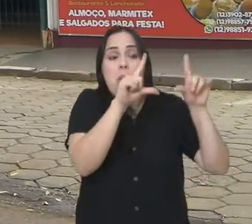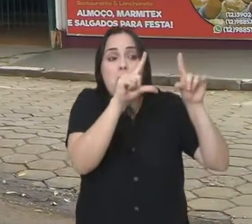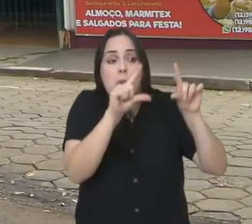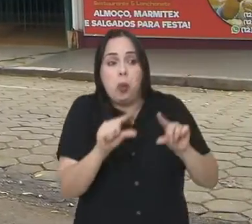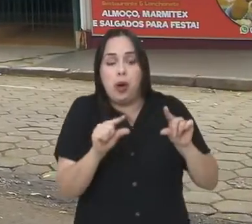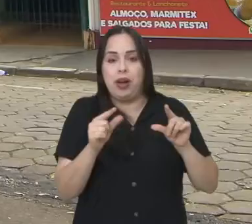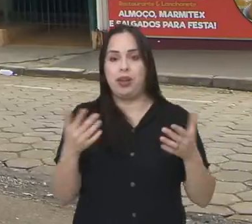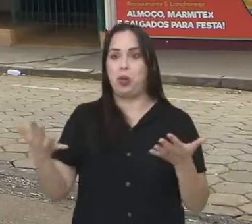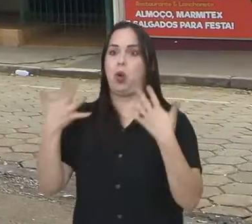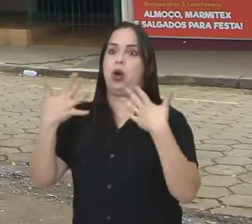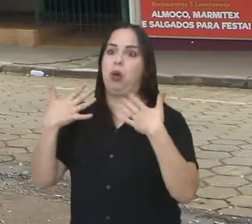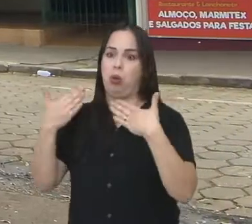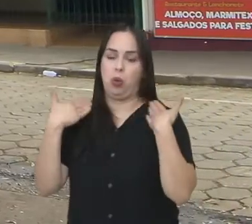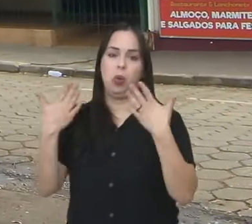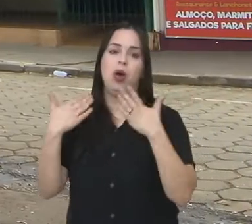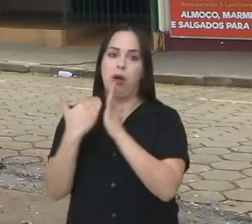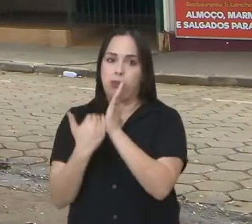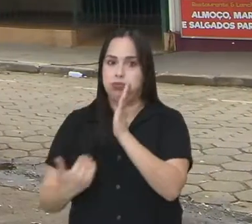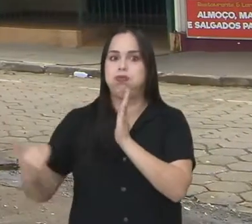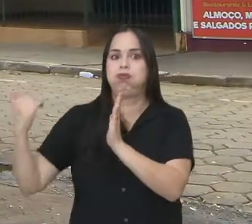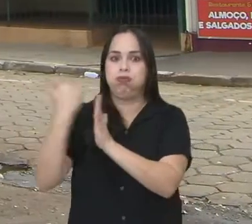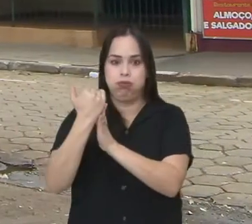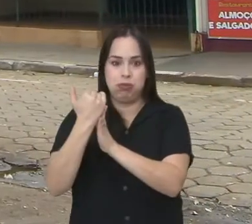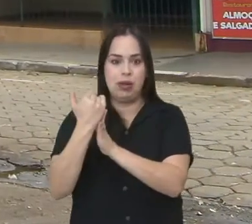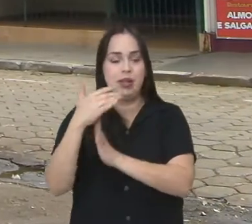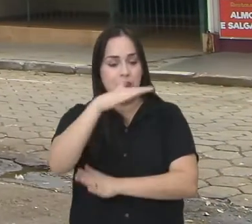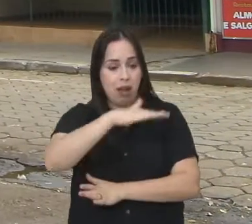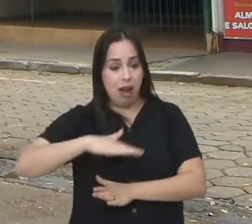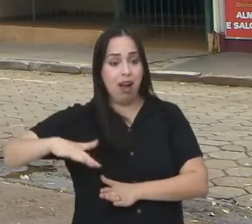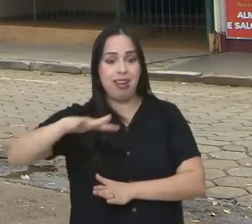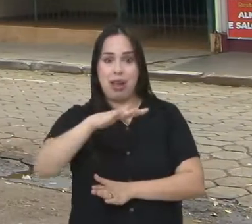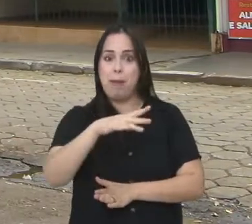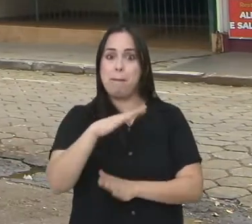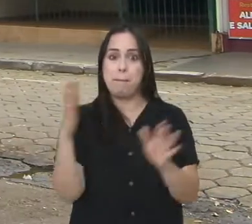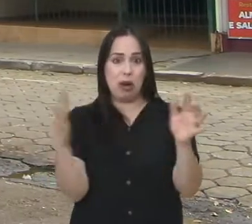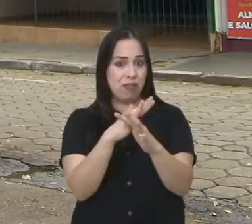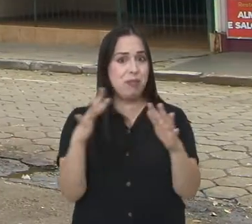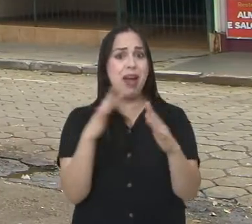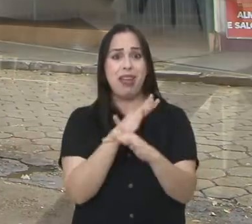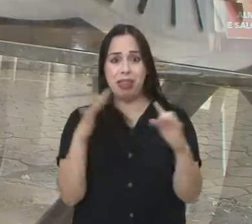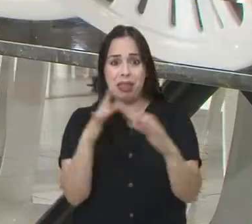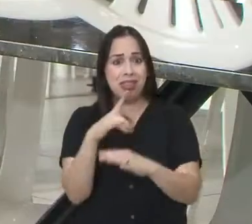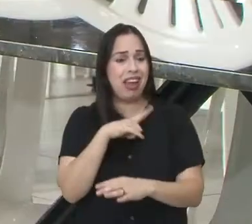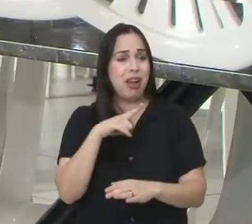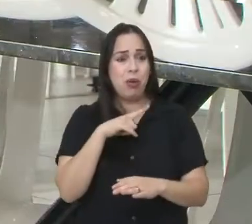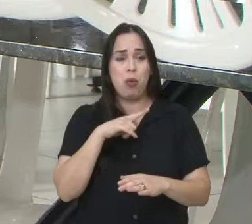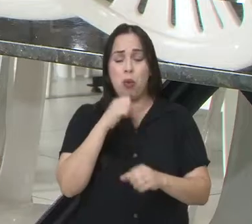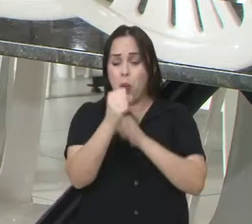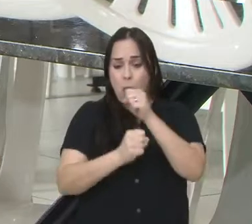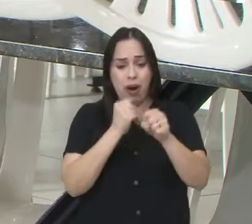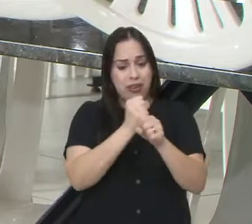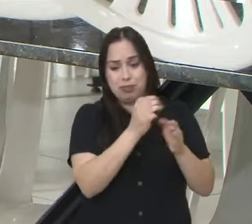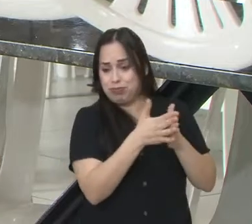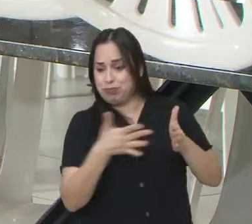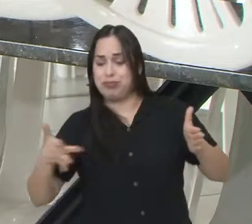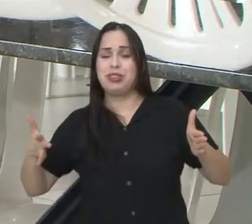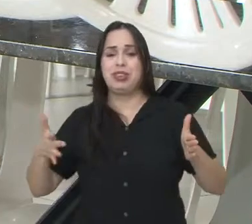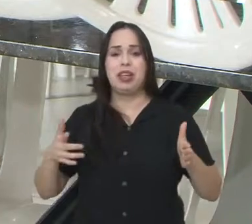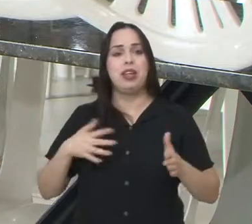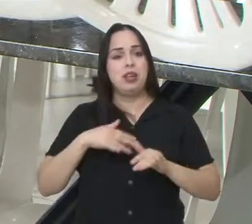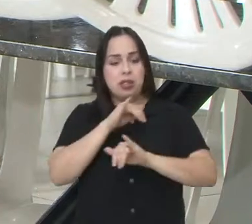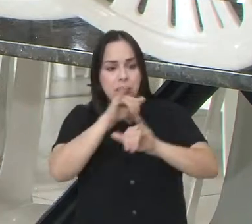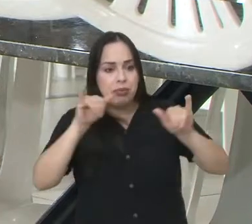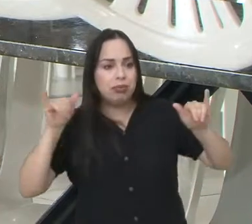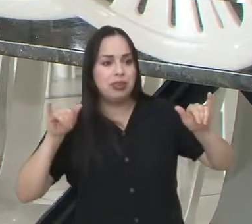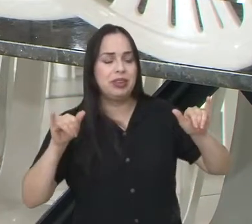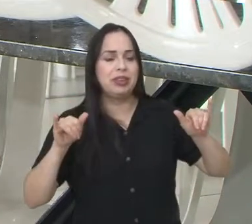e o calor aumentando, e isso fez com que a praça continuasse movimentada o ano inteiro. Eu sempre procuro falar para os colegas assim de comércio que falam